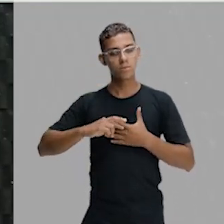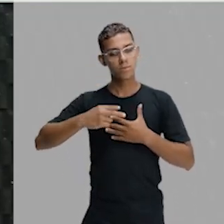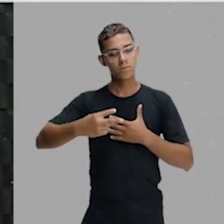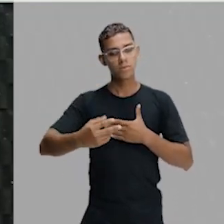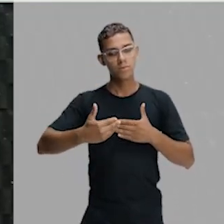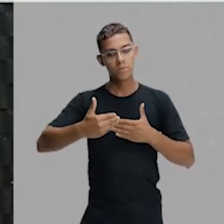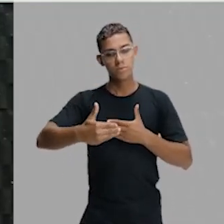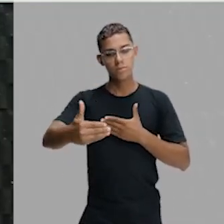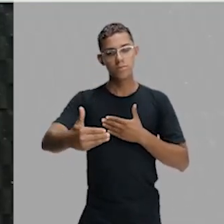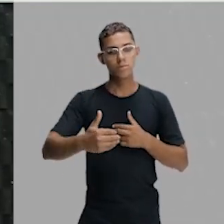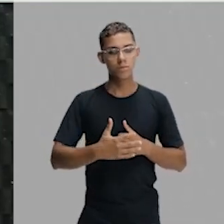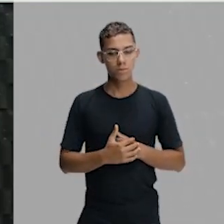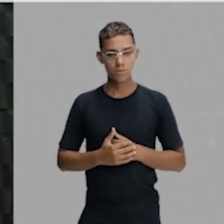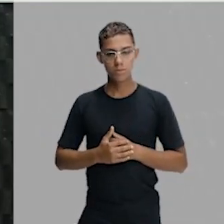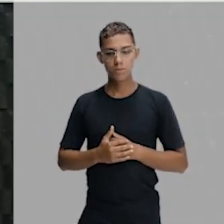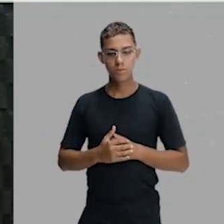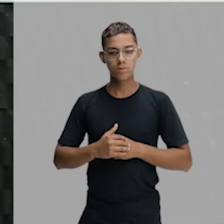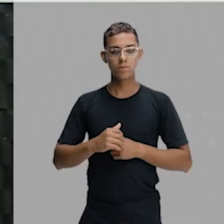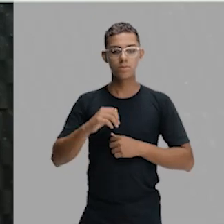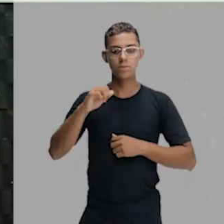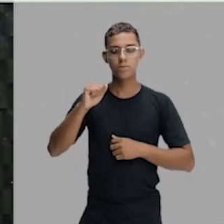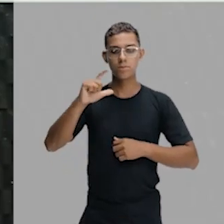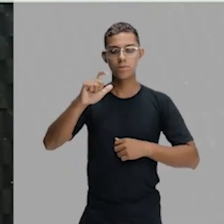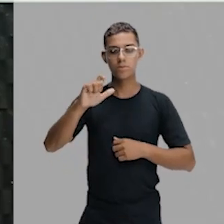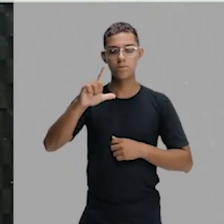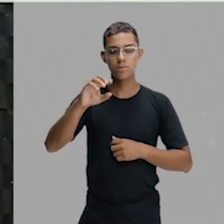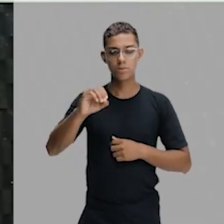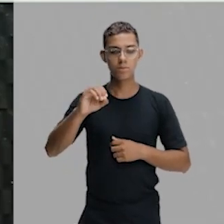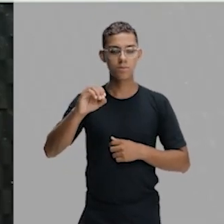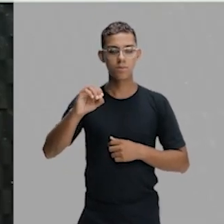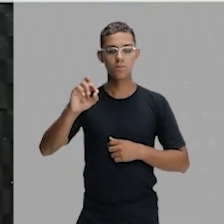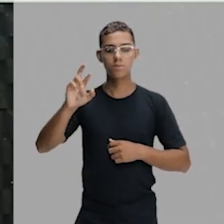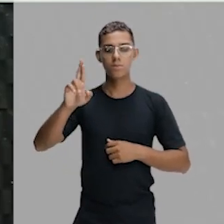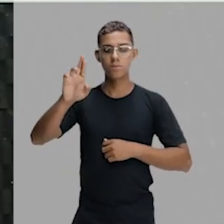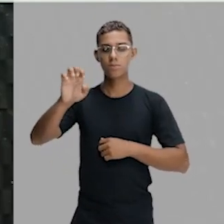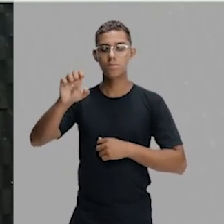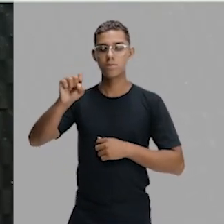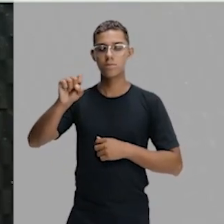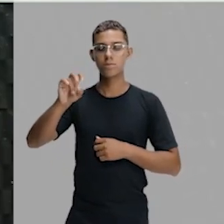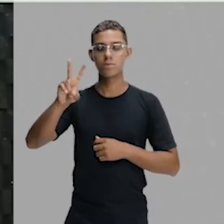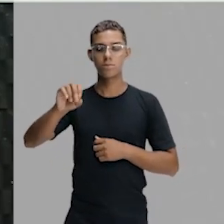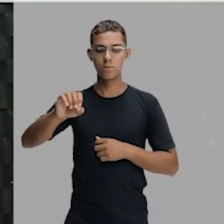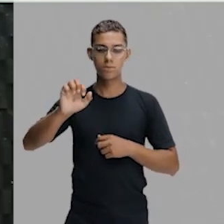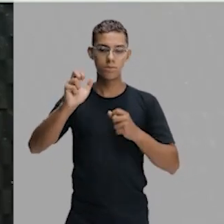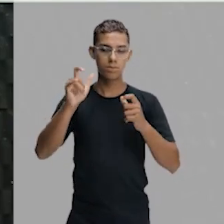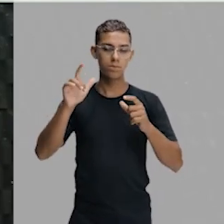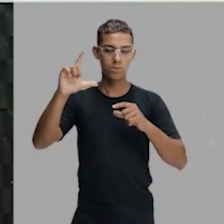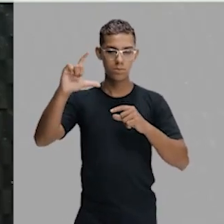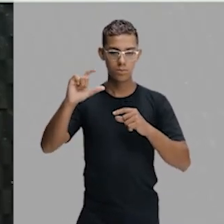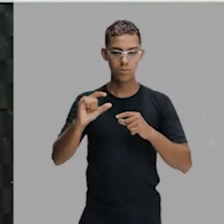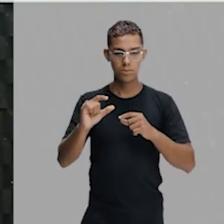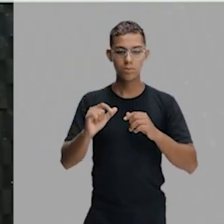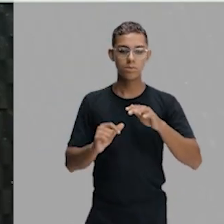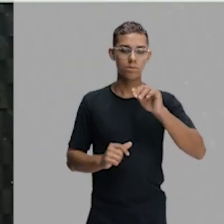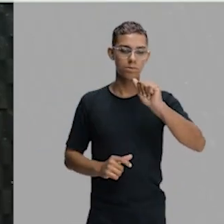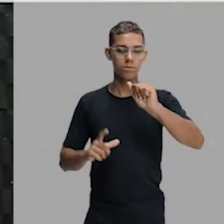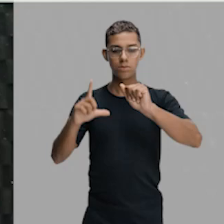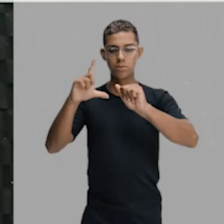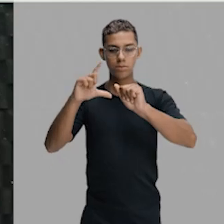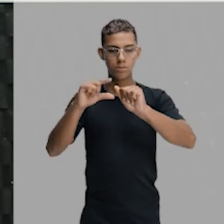Consequentemente, o alelo recessivo vai ser representado pela letra A minúsculo. Vai